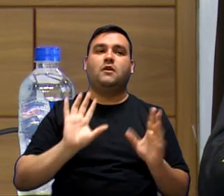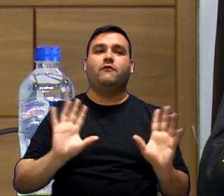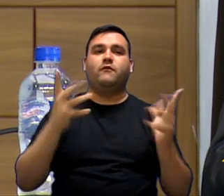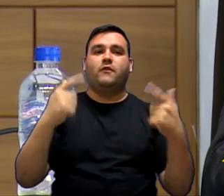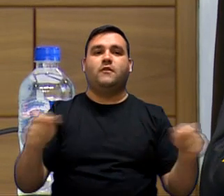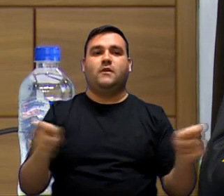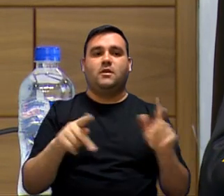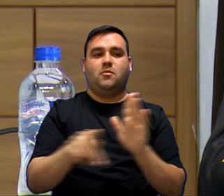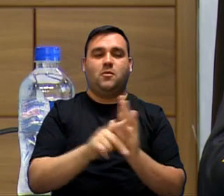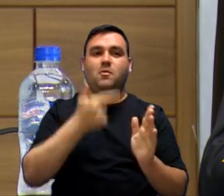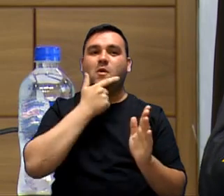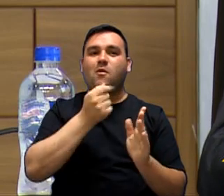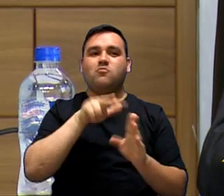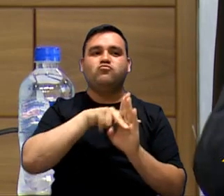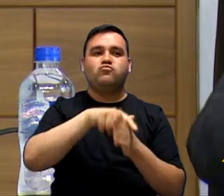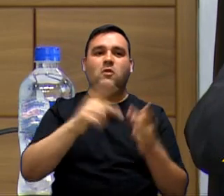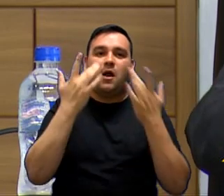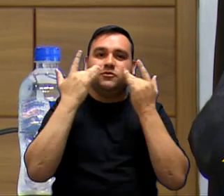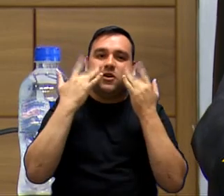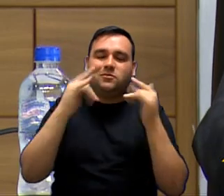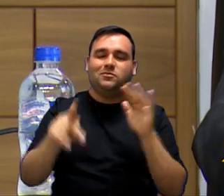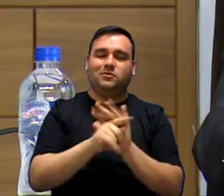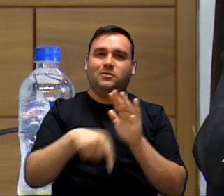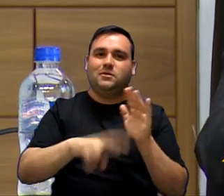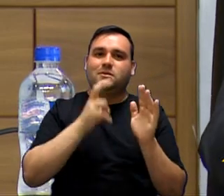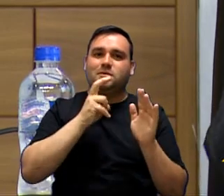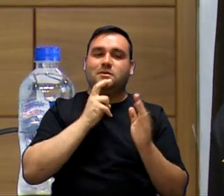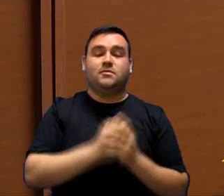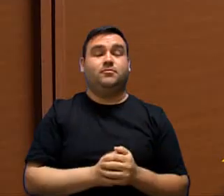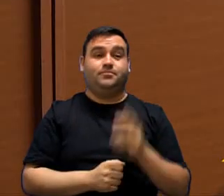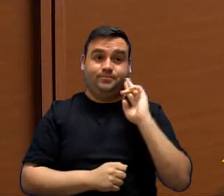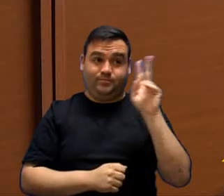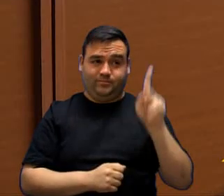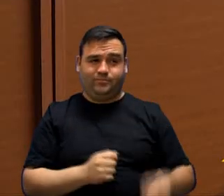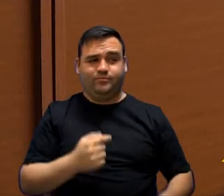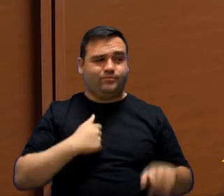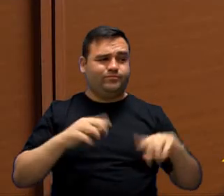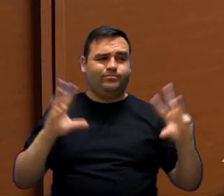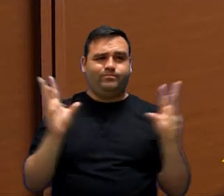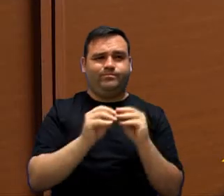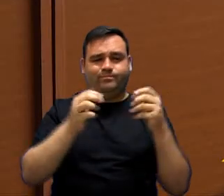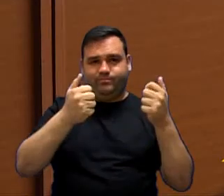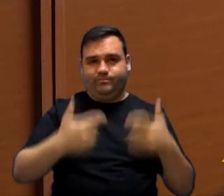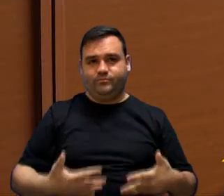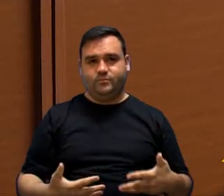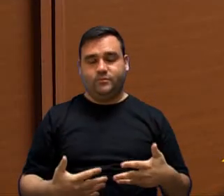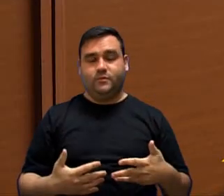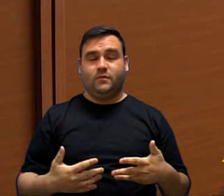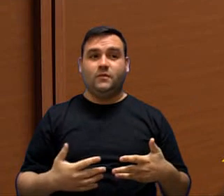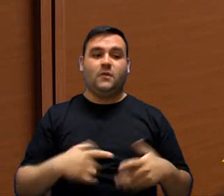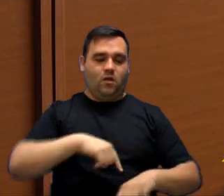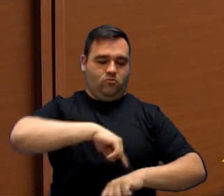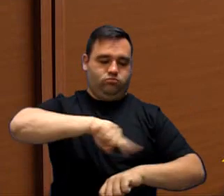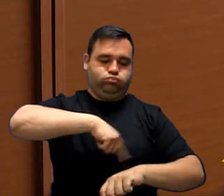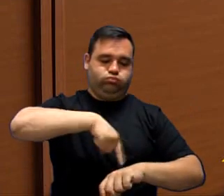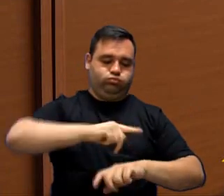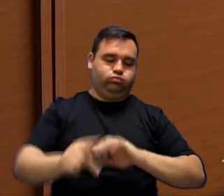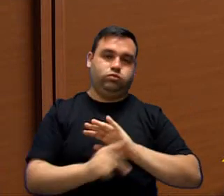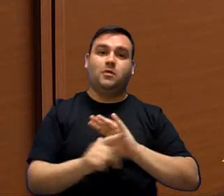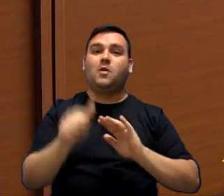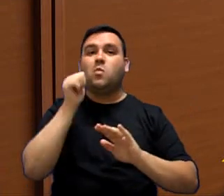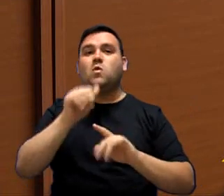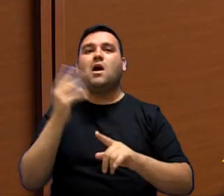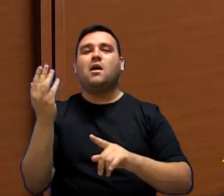Festival do Tropeiro de Teatro no município. Tem a palavra. Senhor presidente, serei rápido. A carga horária